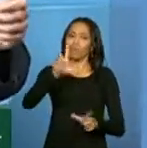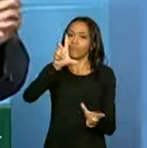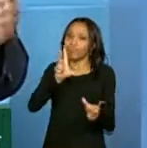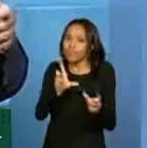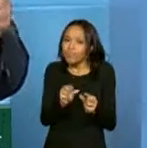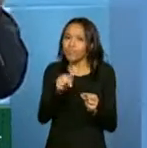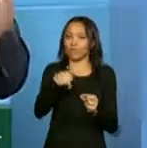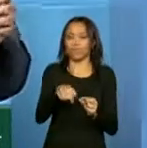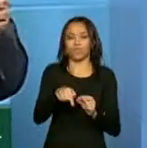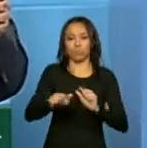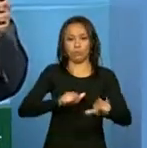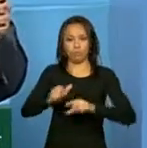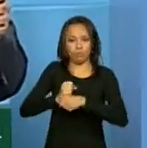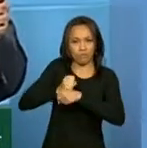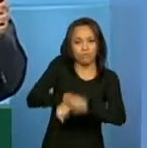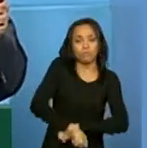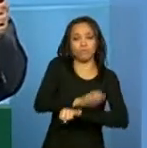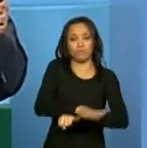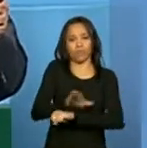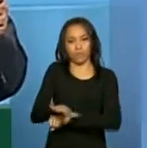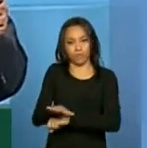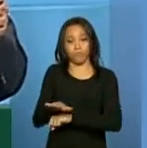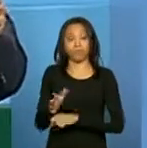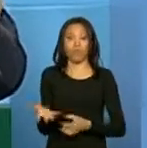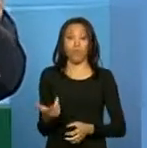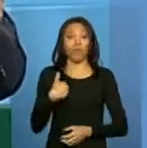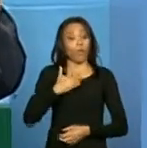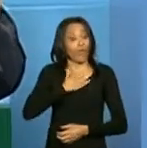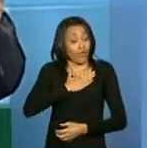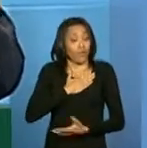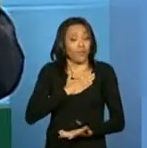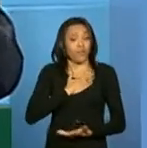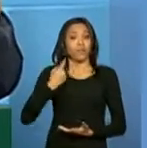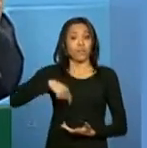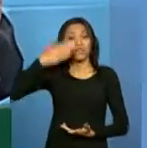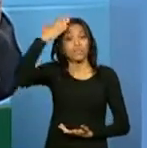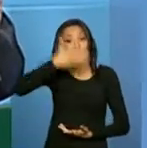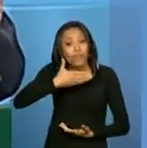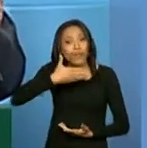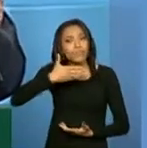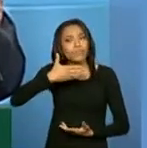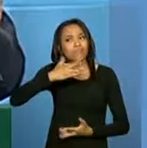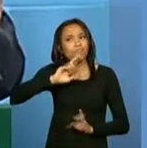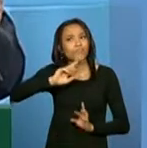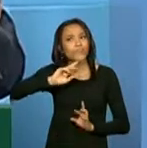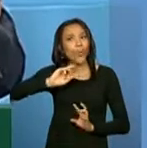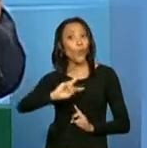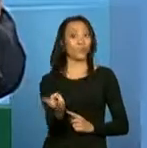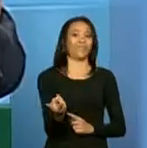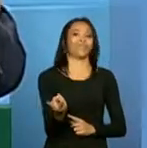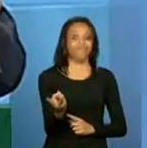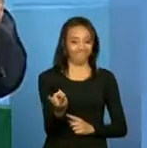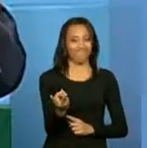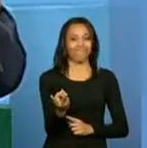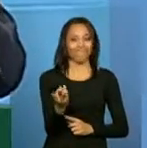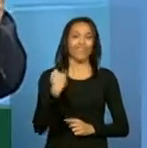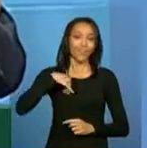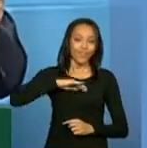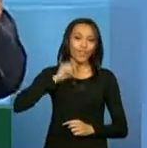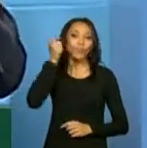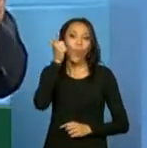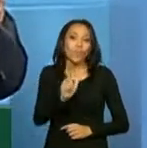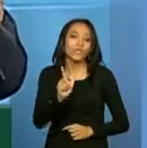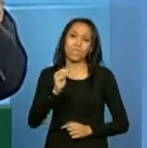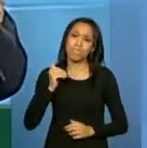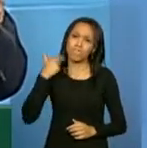trabalho infantil. Eu gostaria que a gente provasse que o contrário, que a gente consegue ir além,